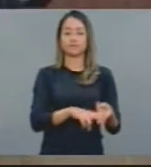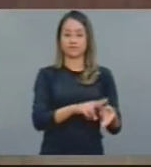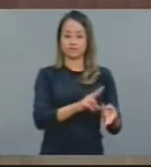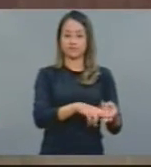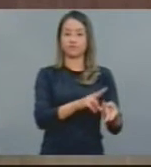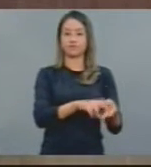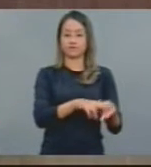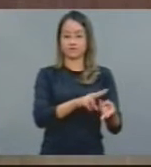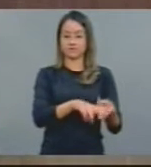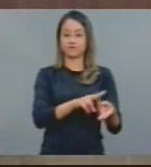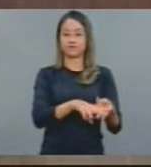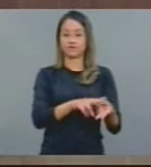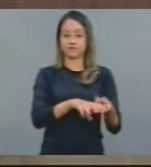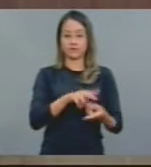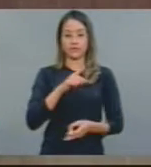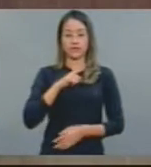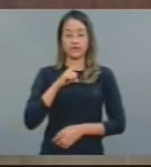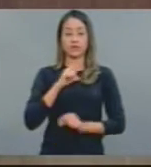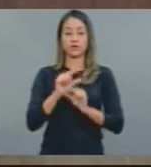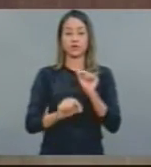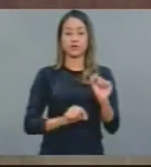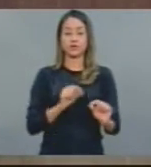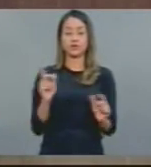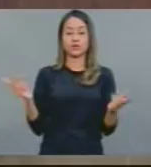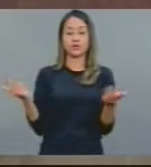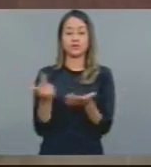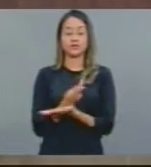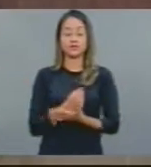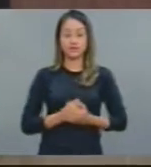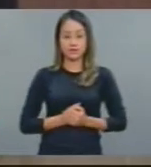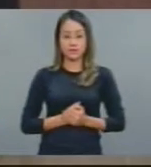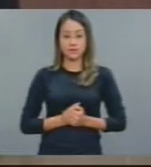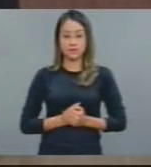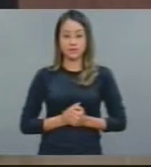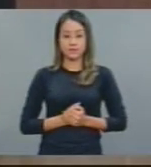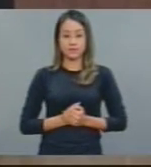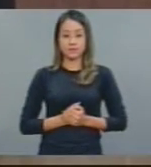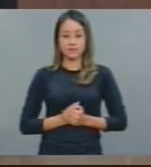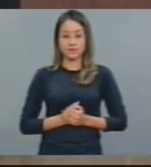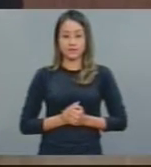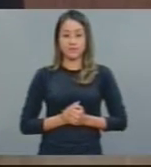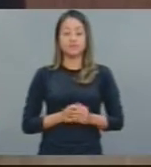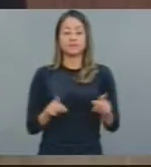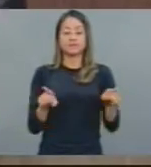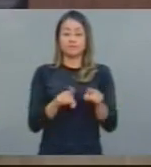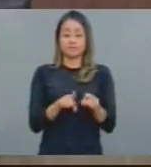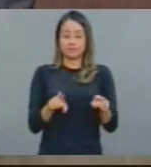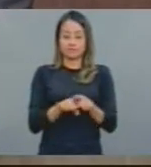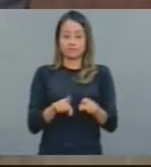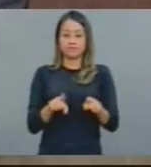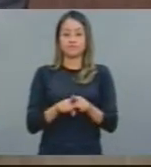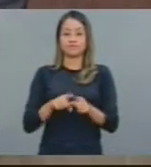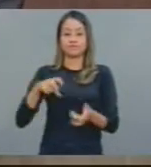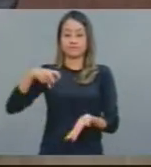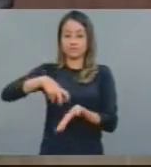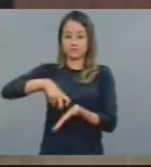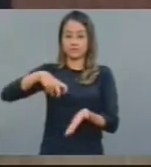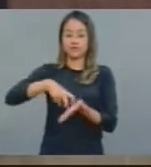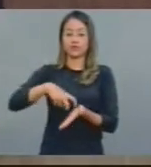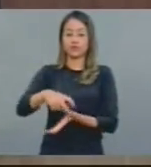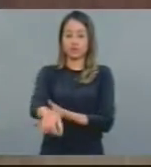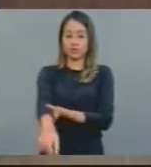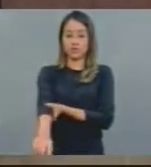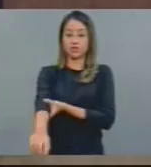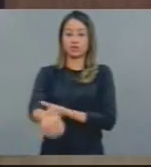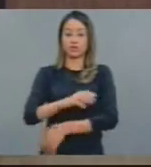público, eles e elas serão também apenados. Porque eu